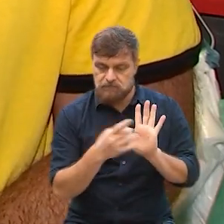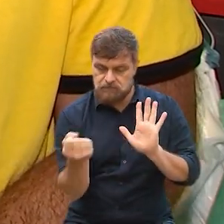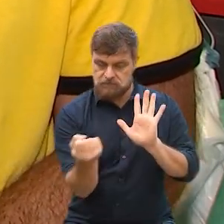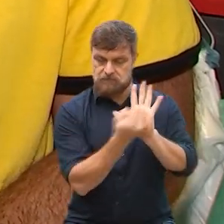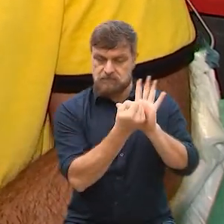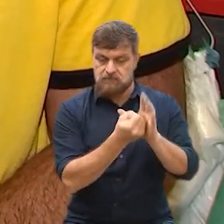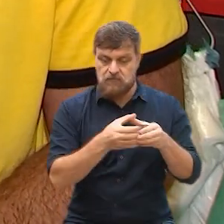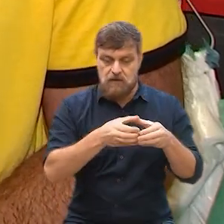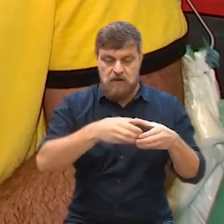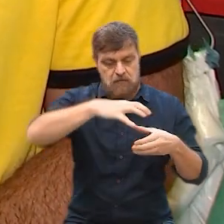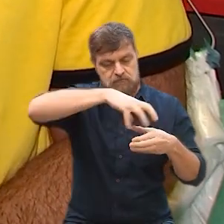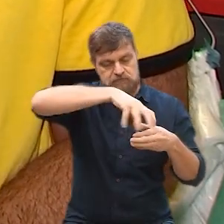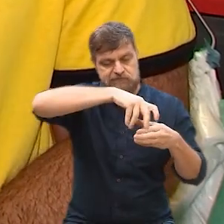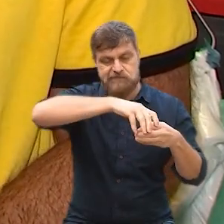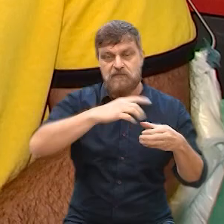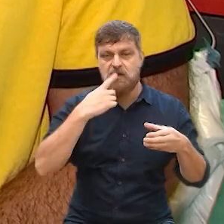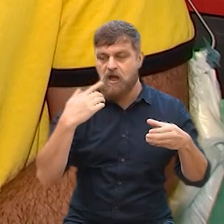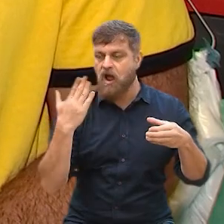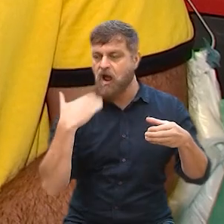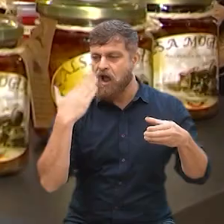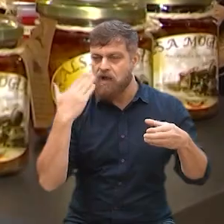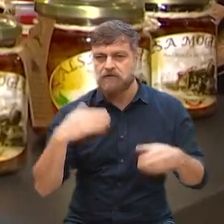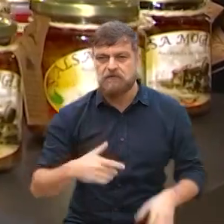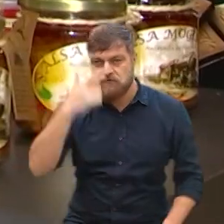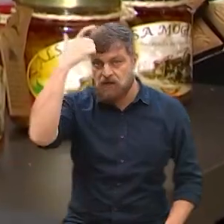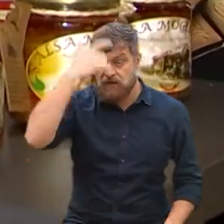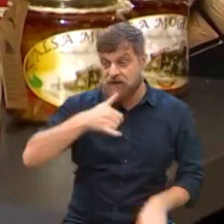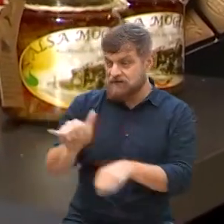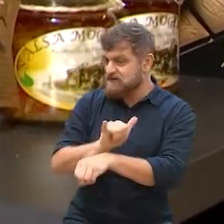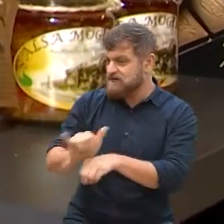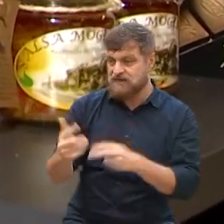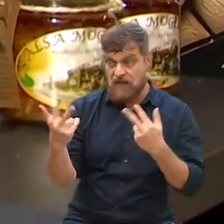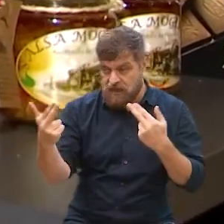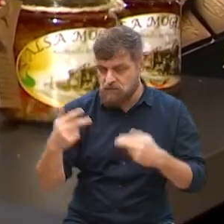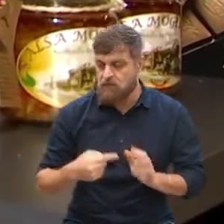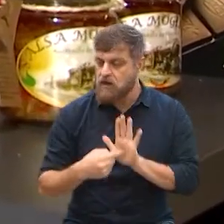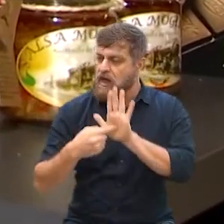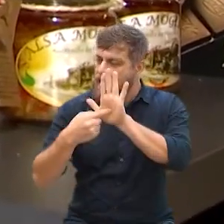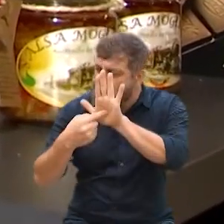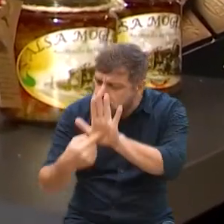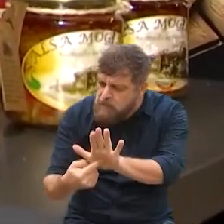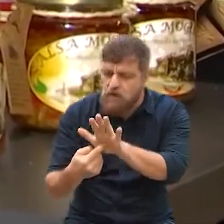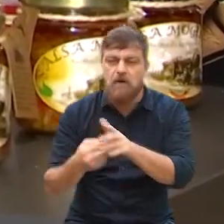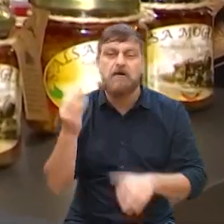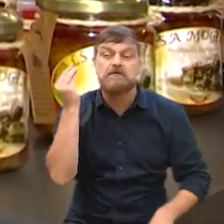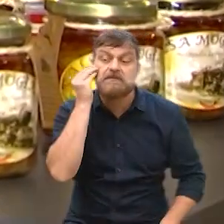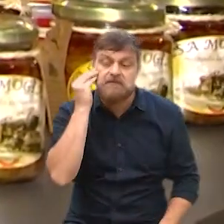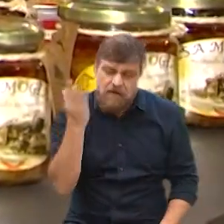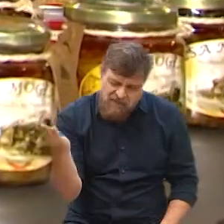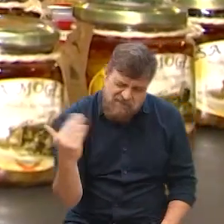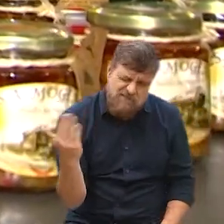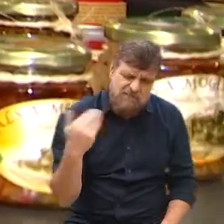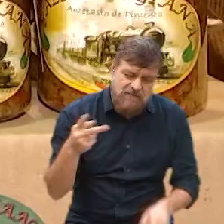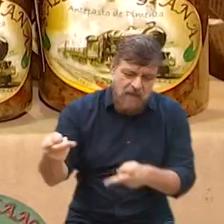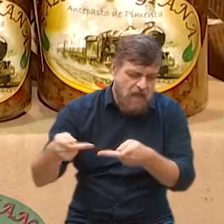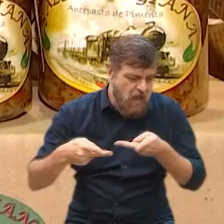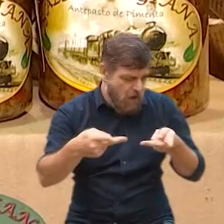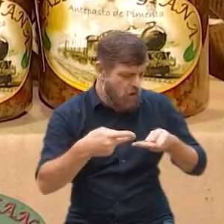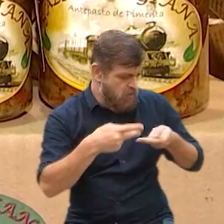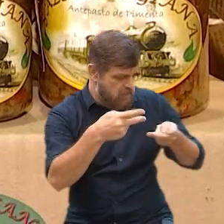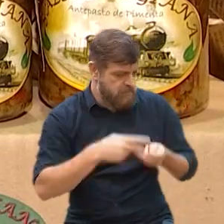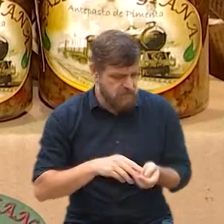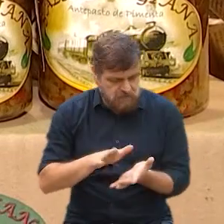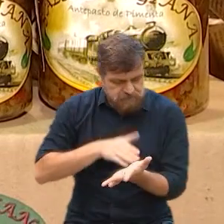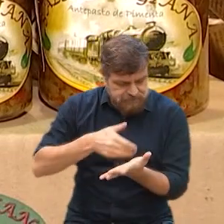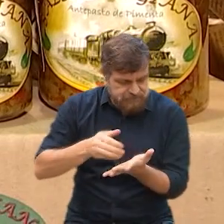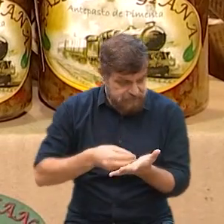seus clientes? Eu estou seguindo essa mesma tática deles. Eu estou oferecendo, estou fazendo degustação, a aceitação